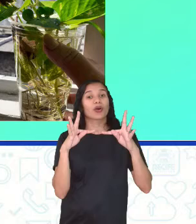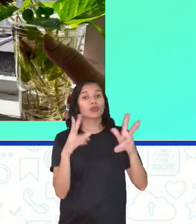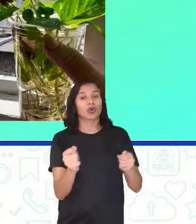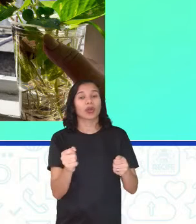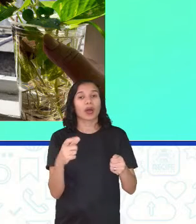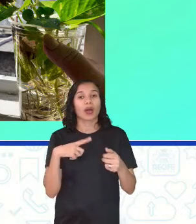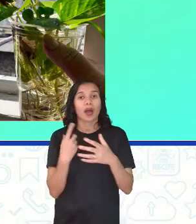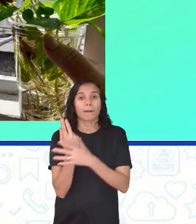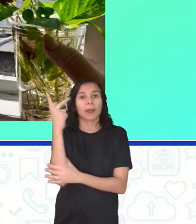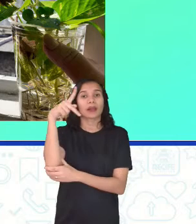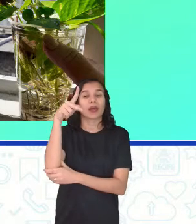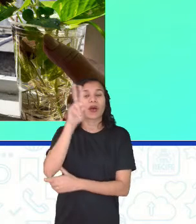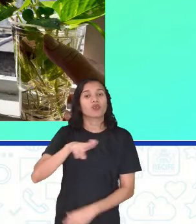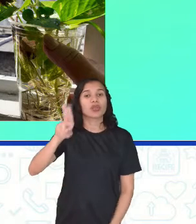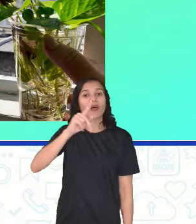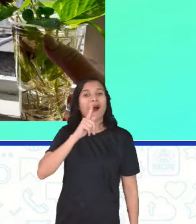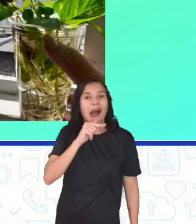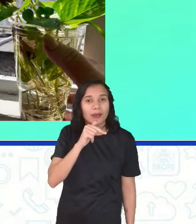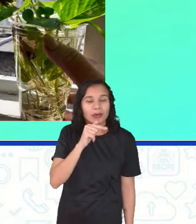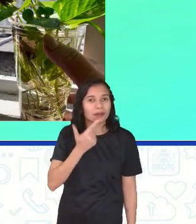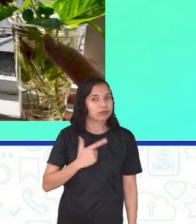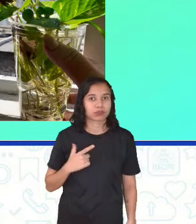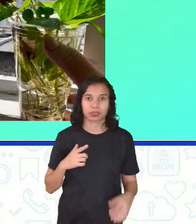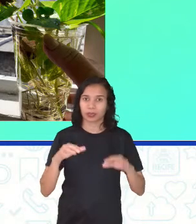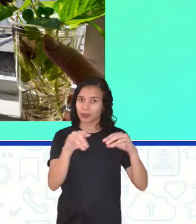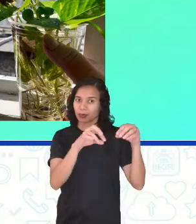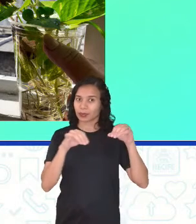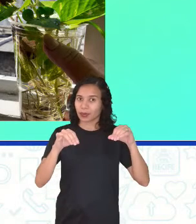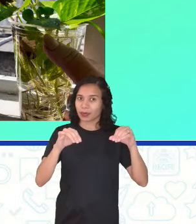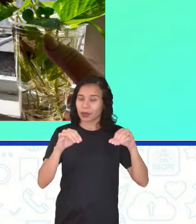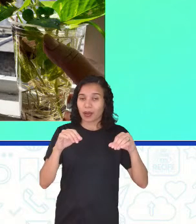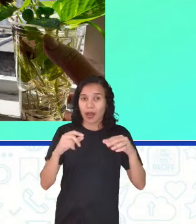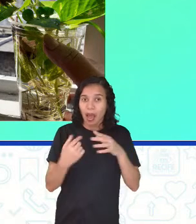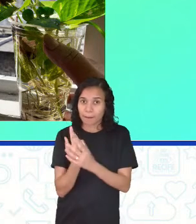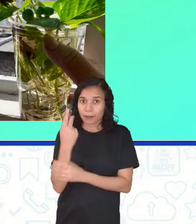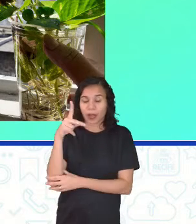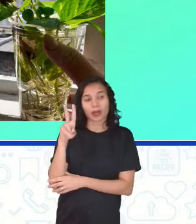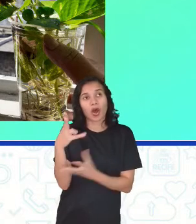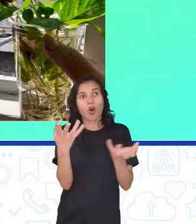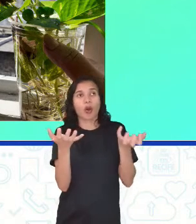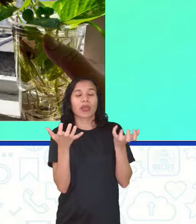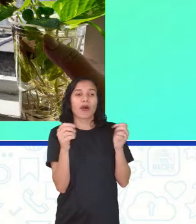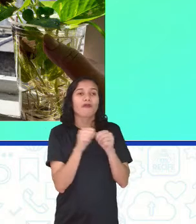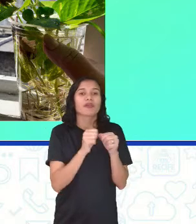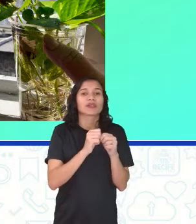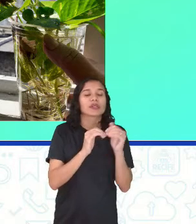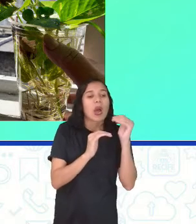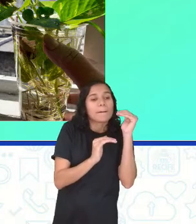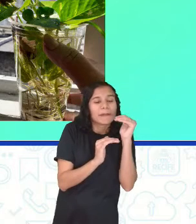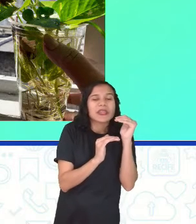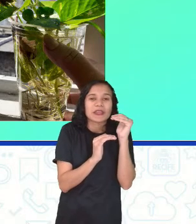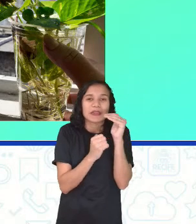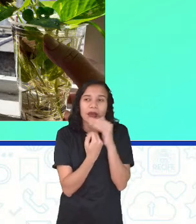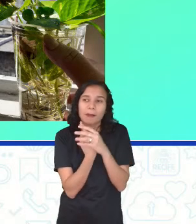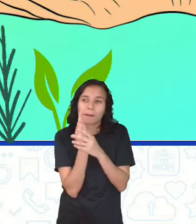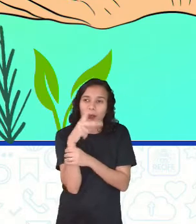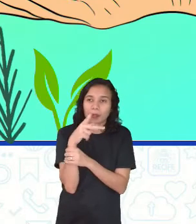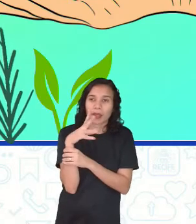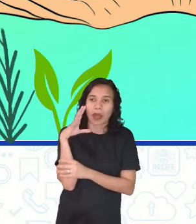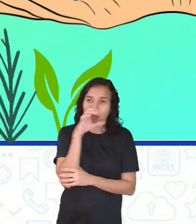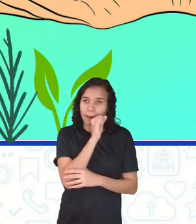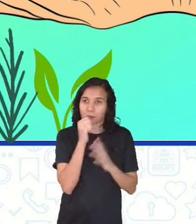estão sendo cultivadas na água. Muitas vezes plantas ornamentais ou quando eu quero fazer uma muda. E aí eu vou